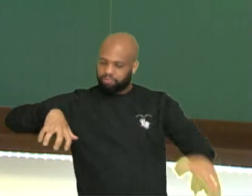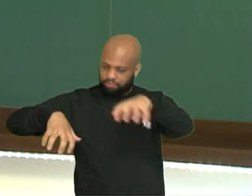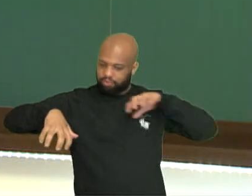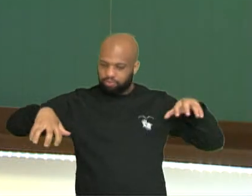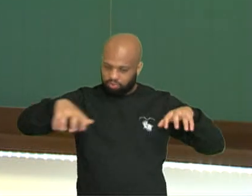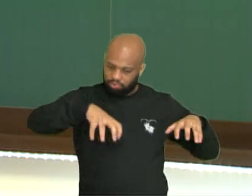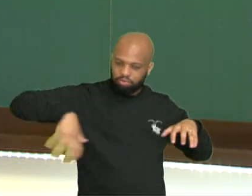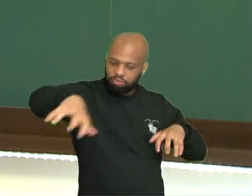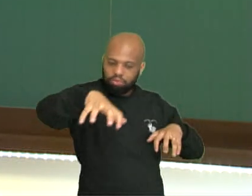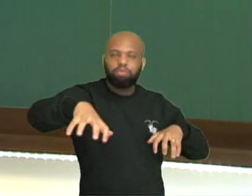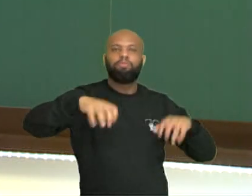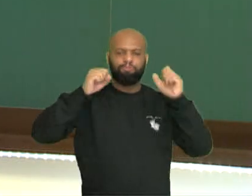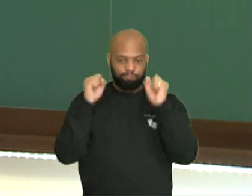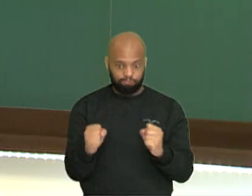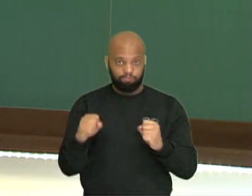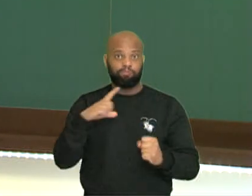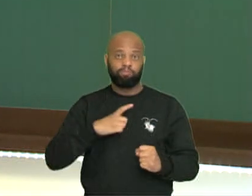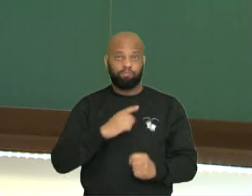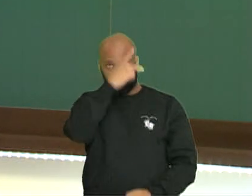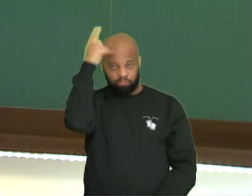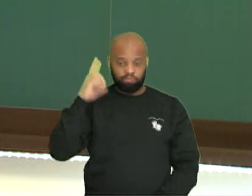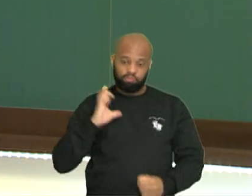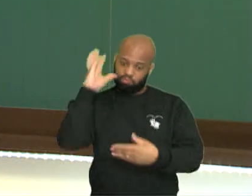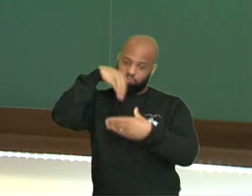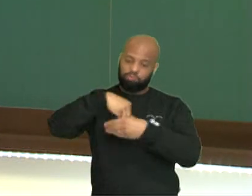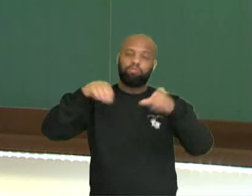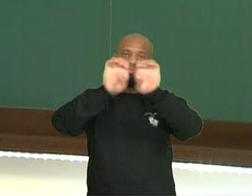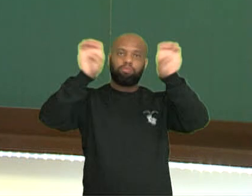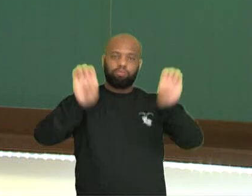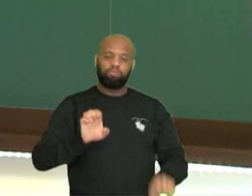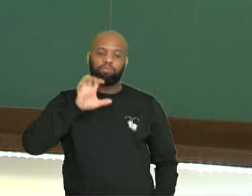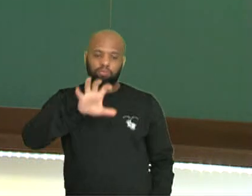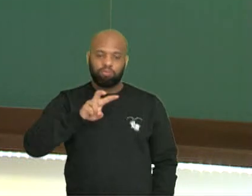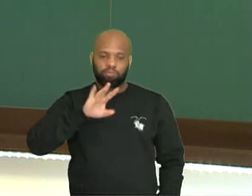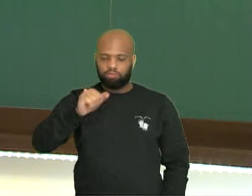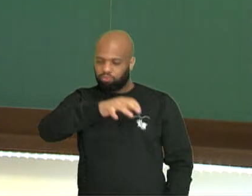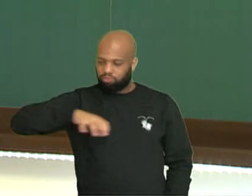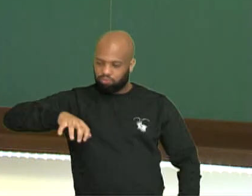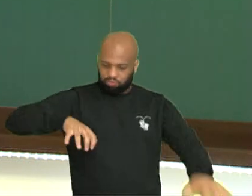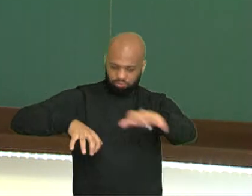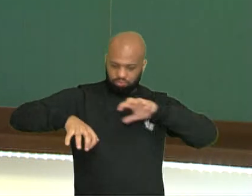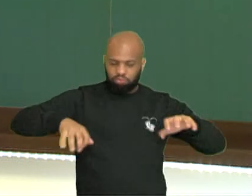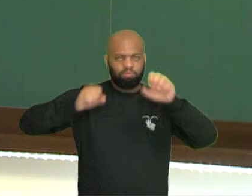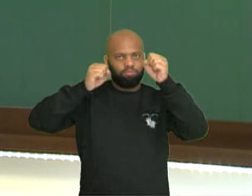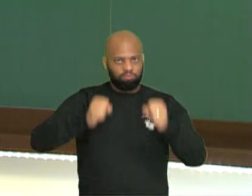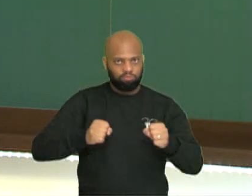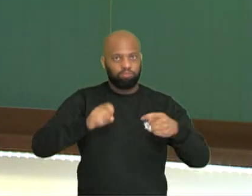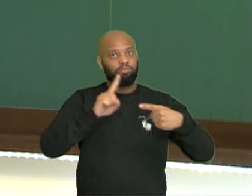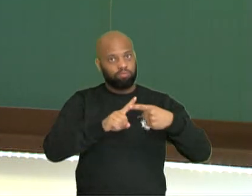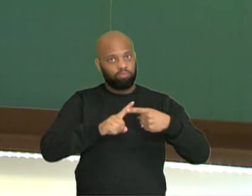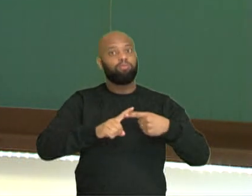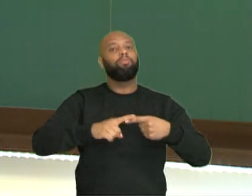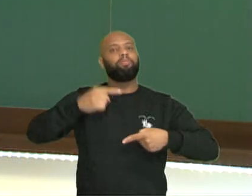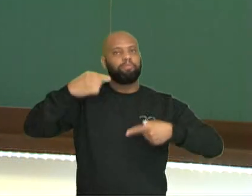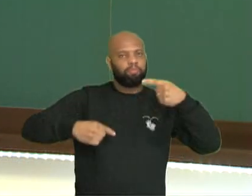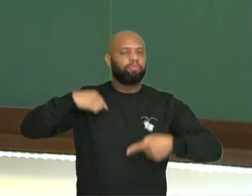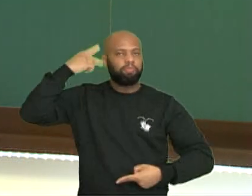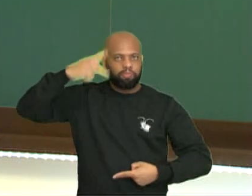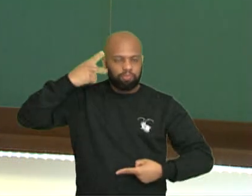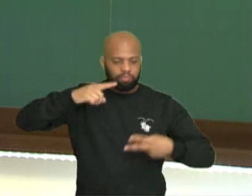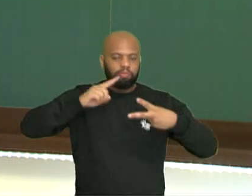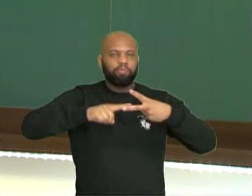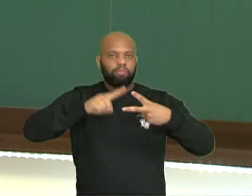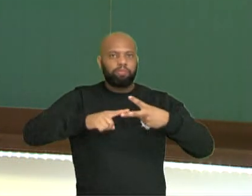vamos ter pessoas dentro da estrutura monárquica que dividem o poder em político, militar e econômico.